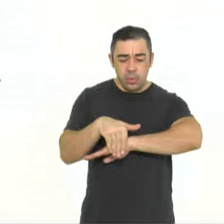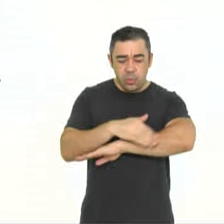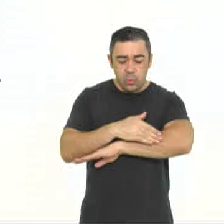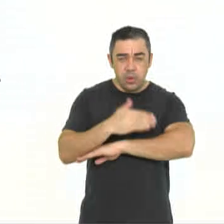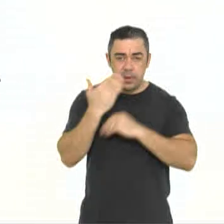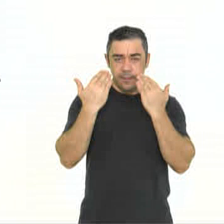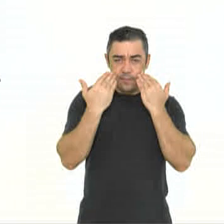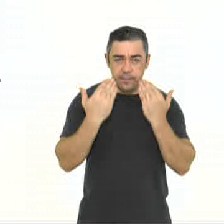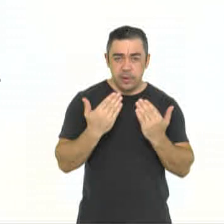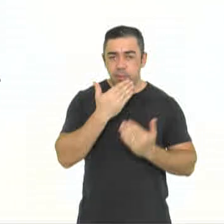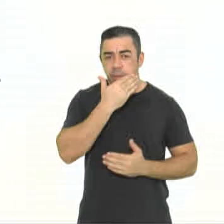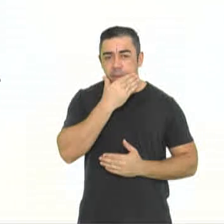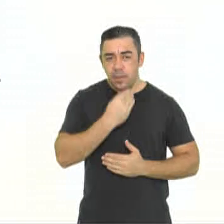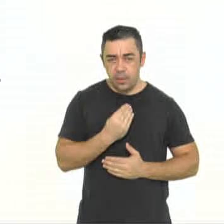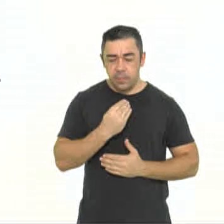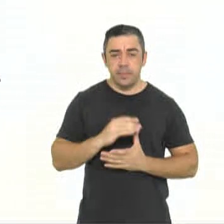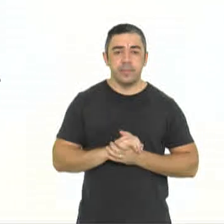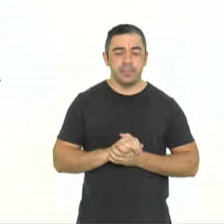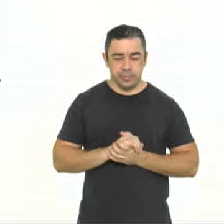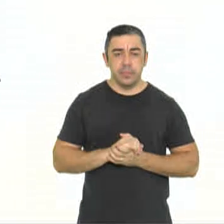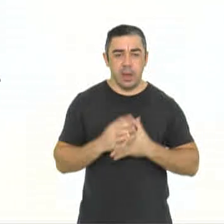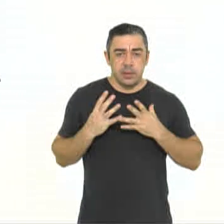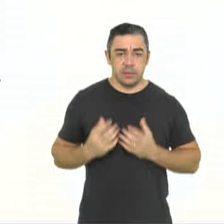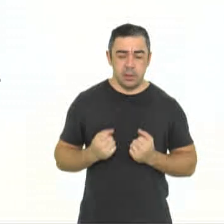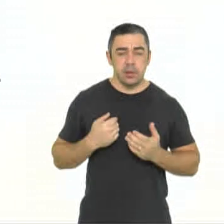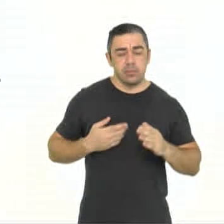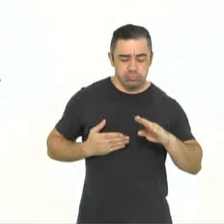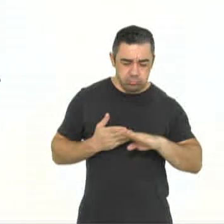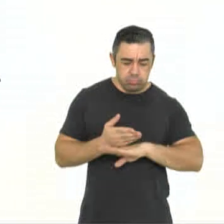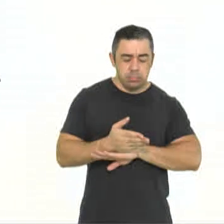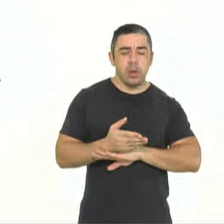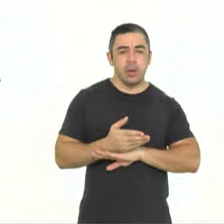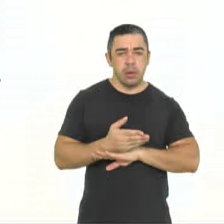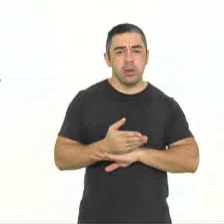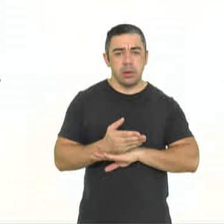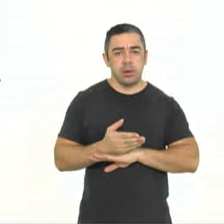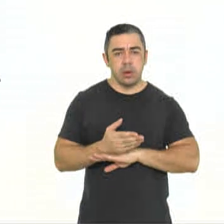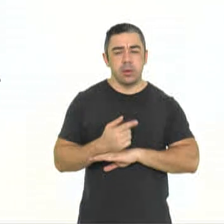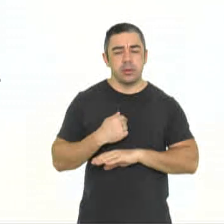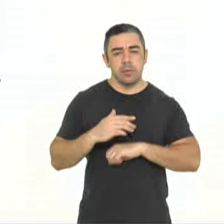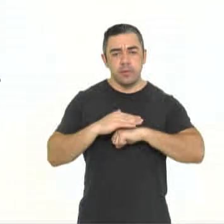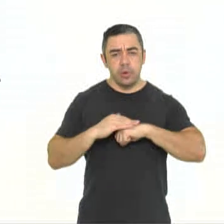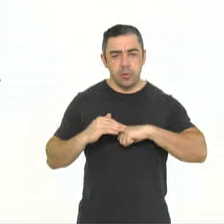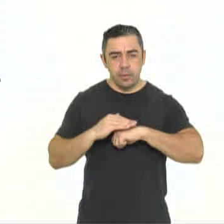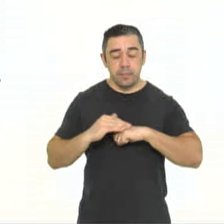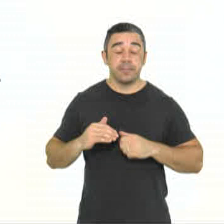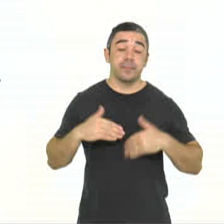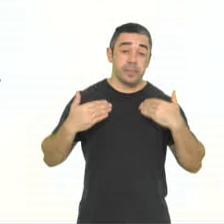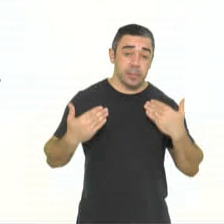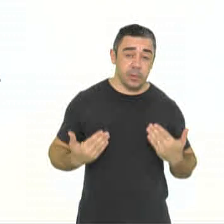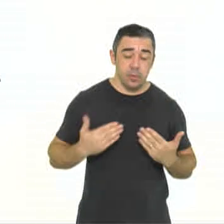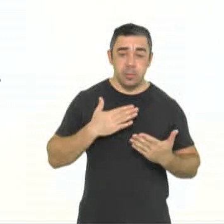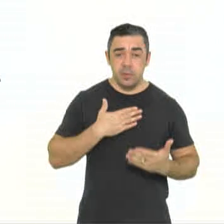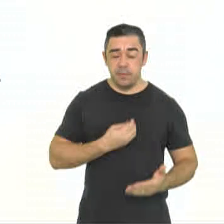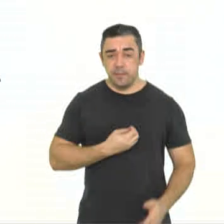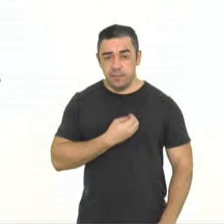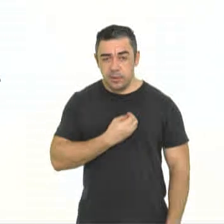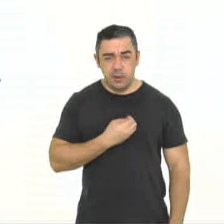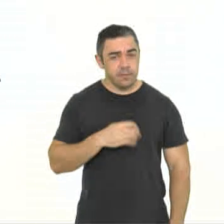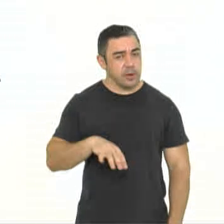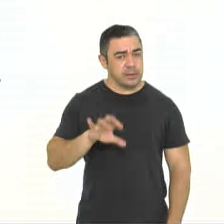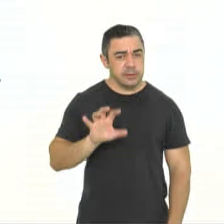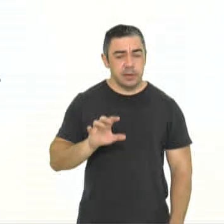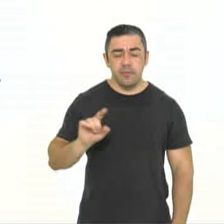da casa do titular me receberam, me acolheram e me reconfortaram. Em toda a minha vida, foi